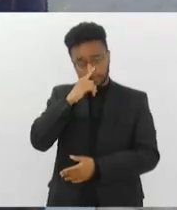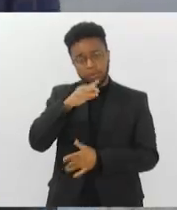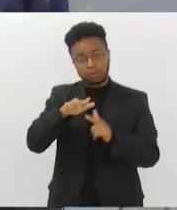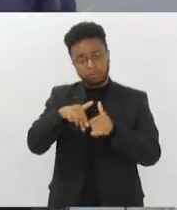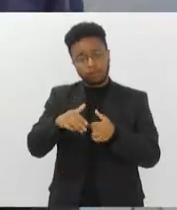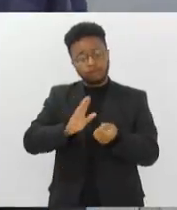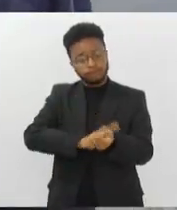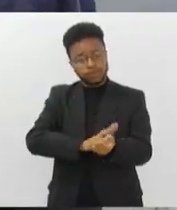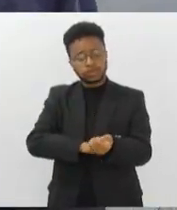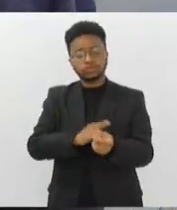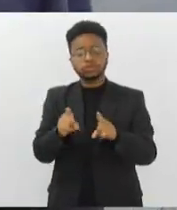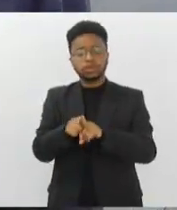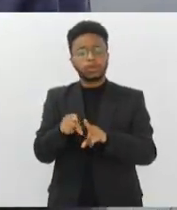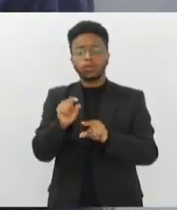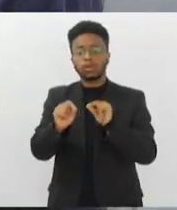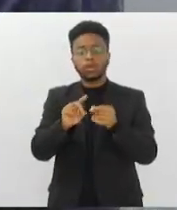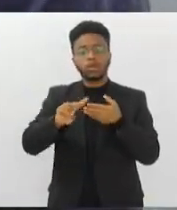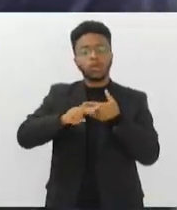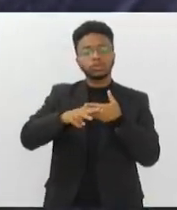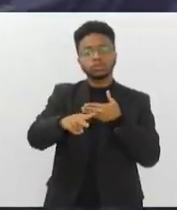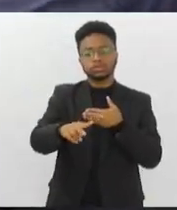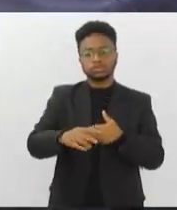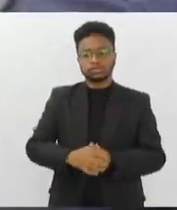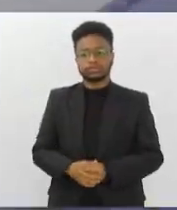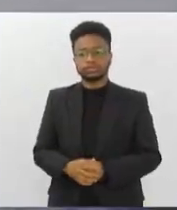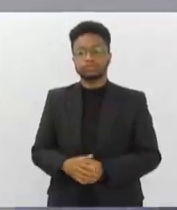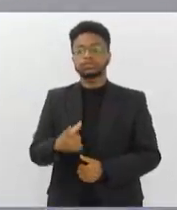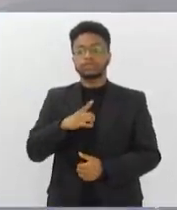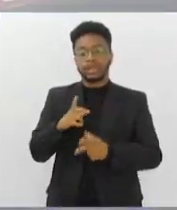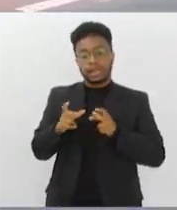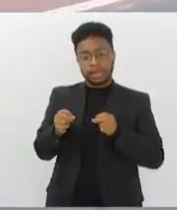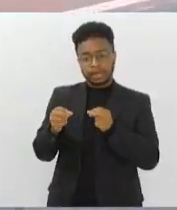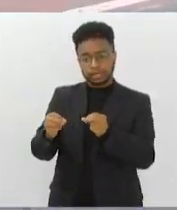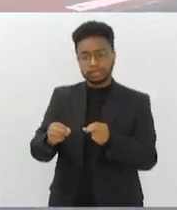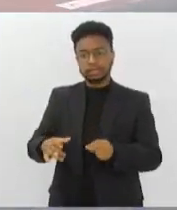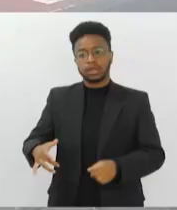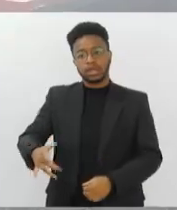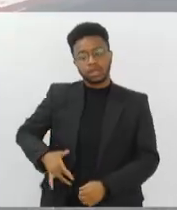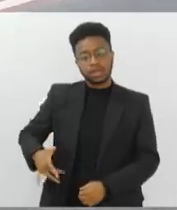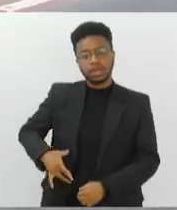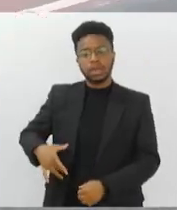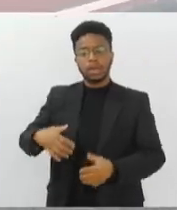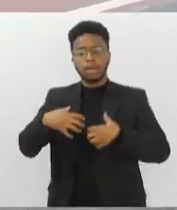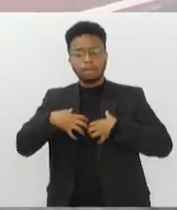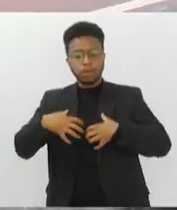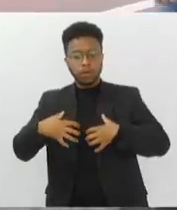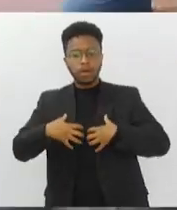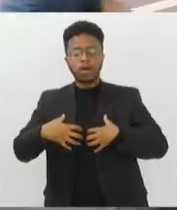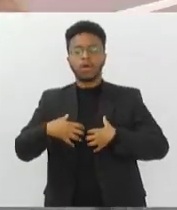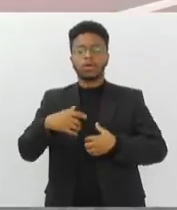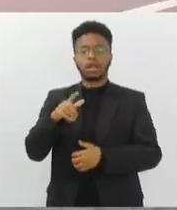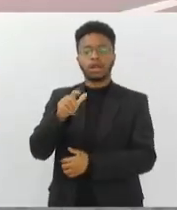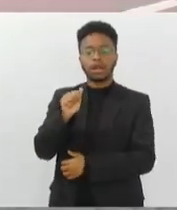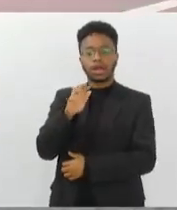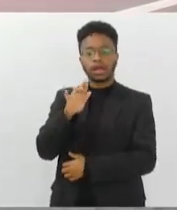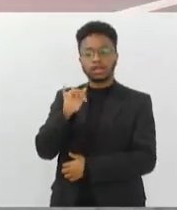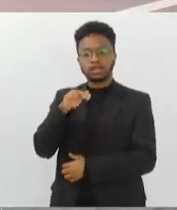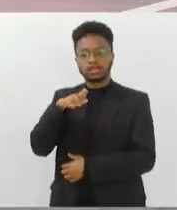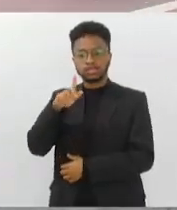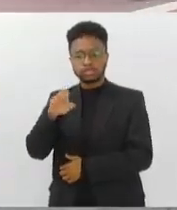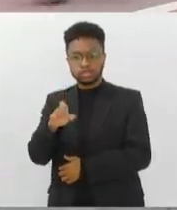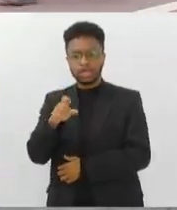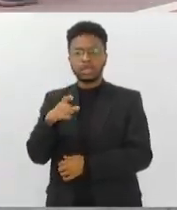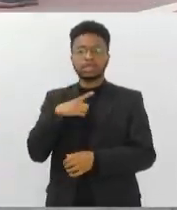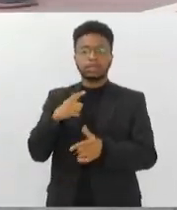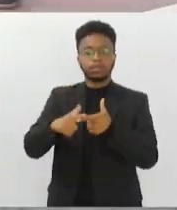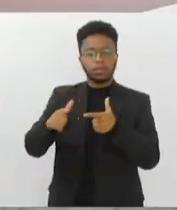vício, a consequência desse vício? Bom, câncer de rim, câncer de pulmão, câncer de laringe, osteoporose, os